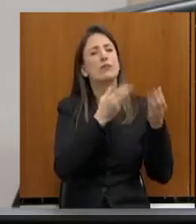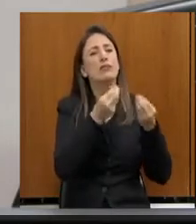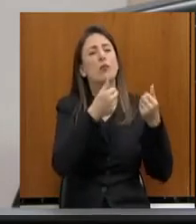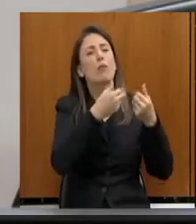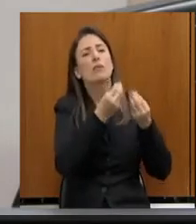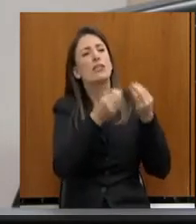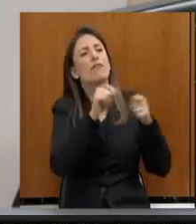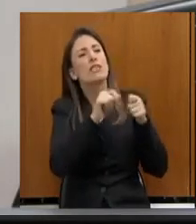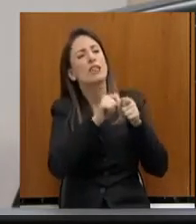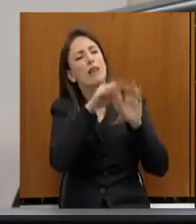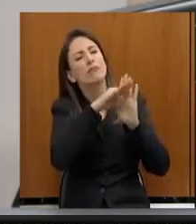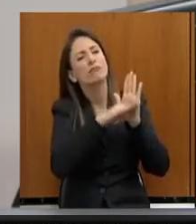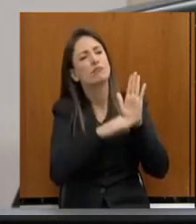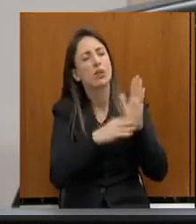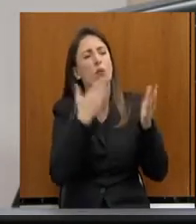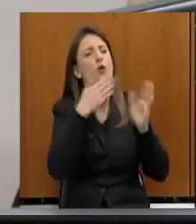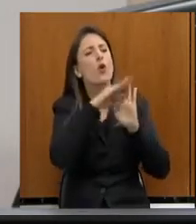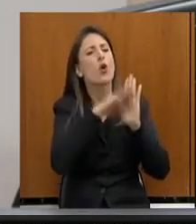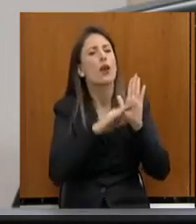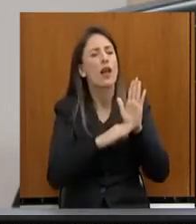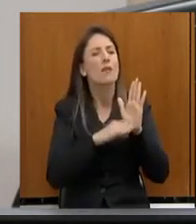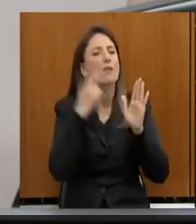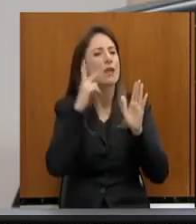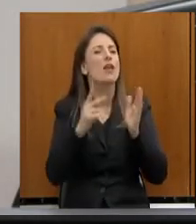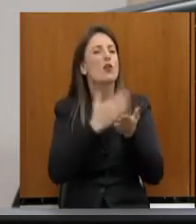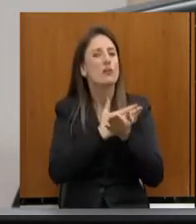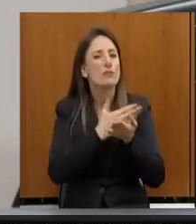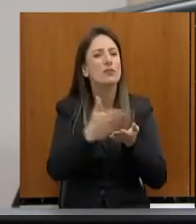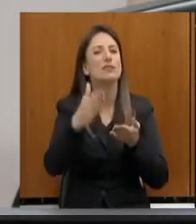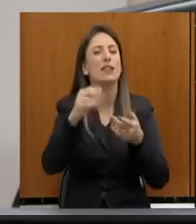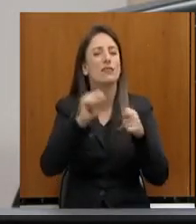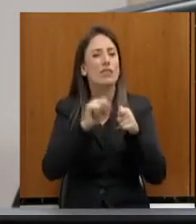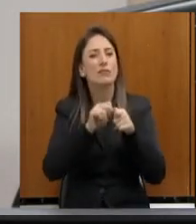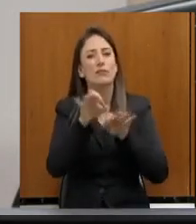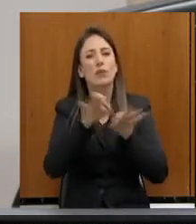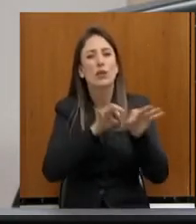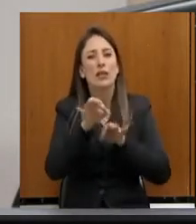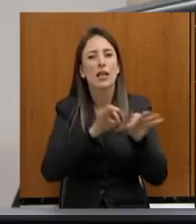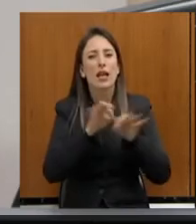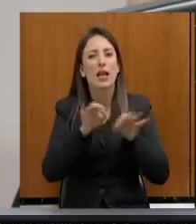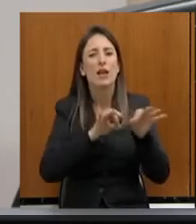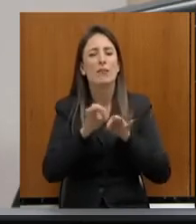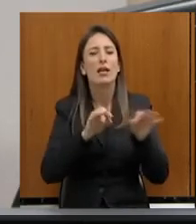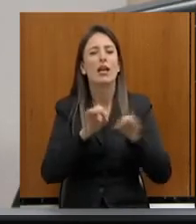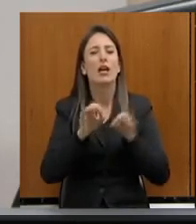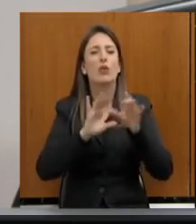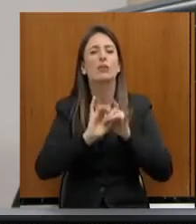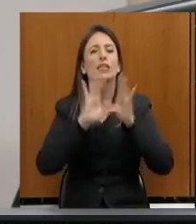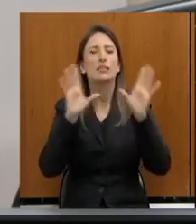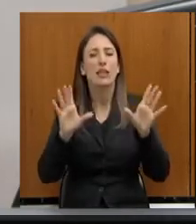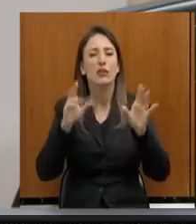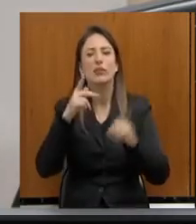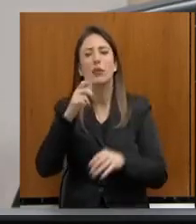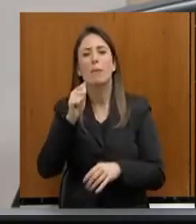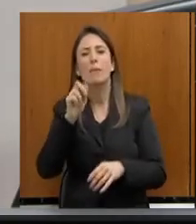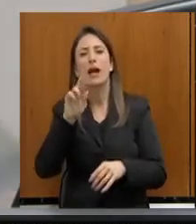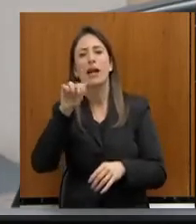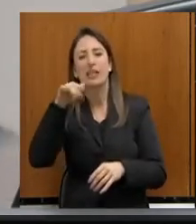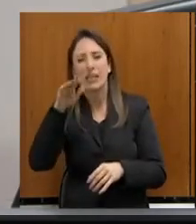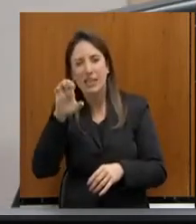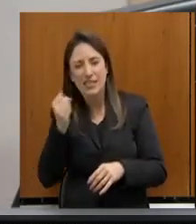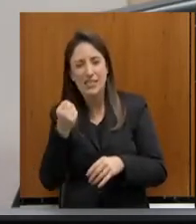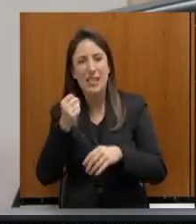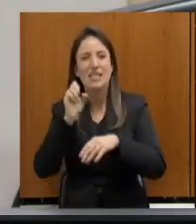e o cronograma para implementação do programa de concessão em parques estaduais lançado pelo governo de Minas Gerais